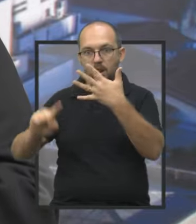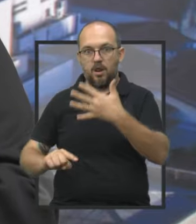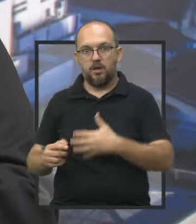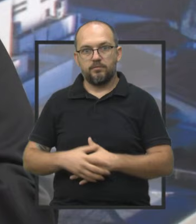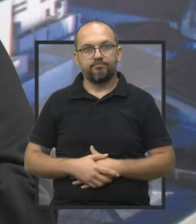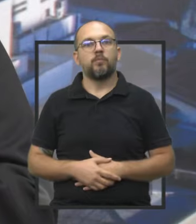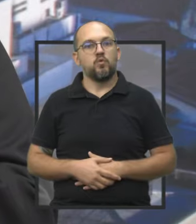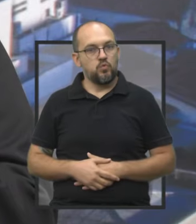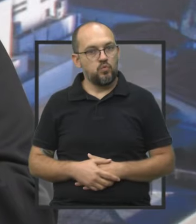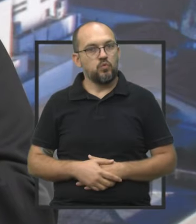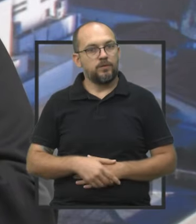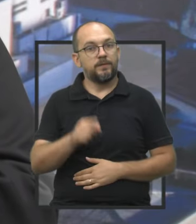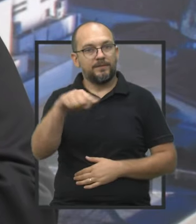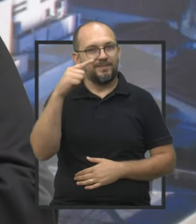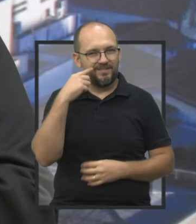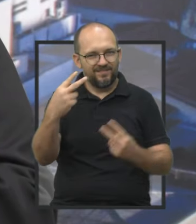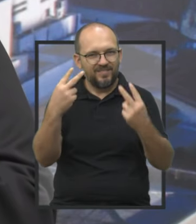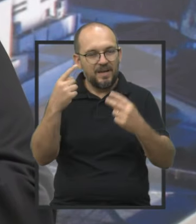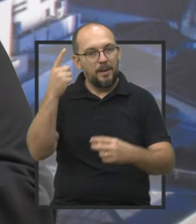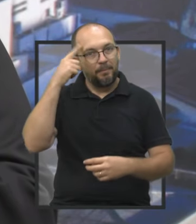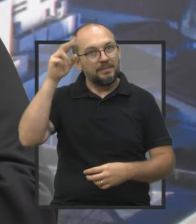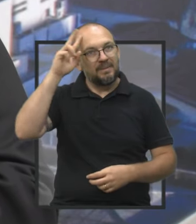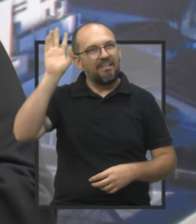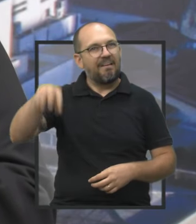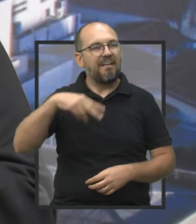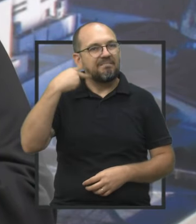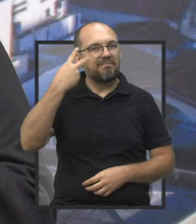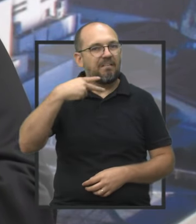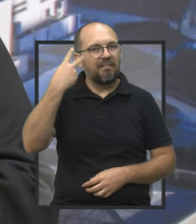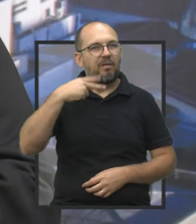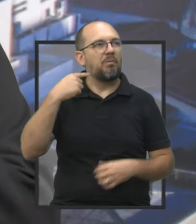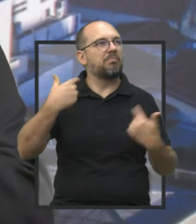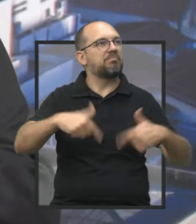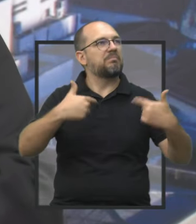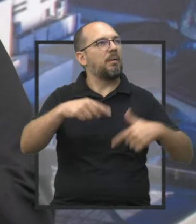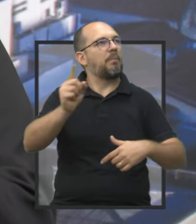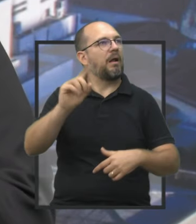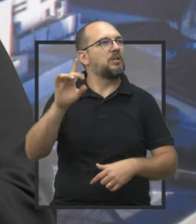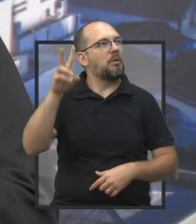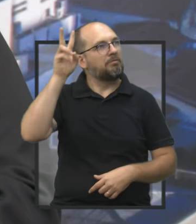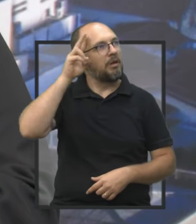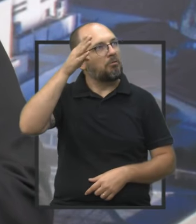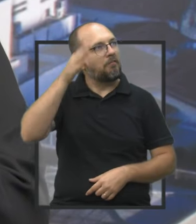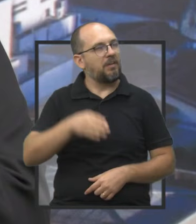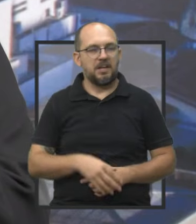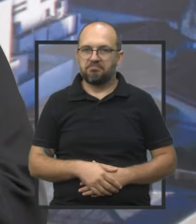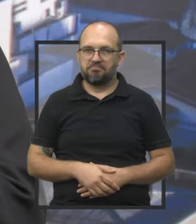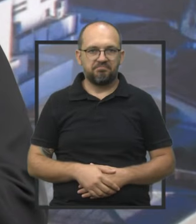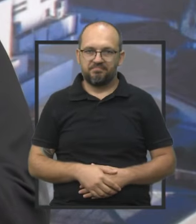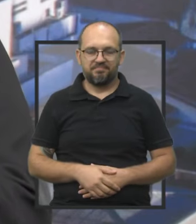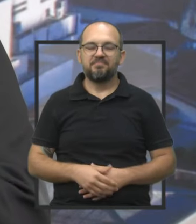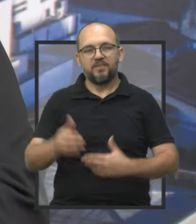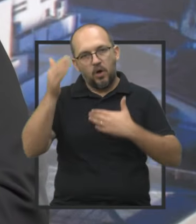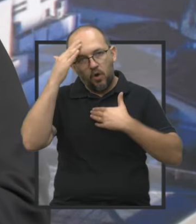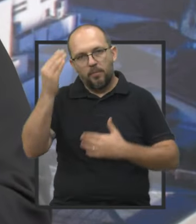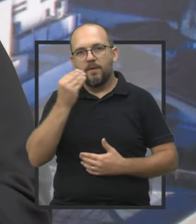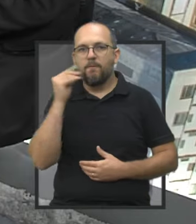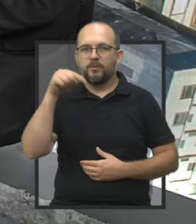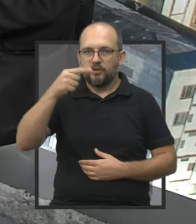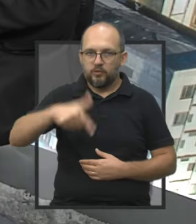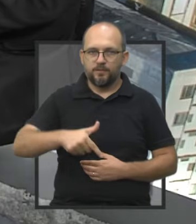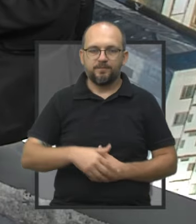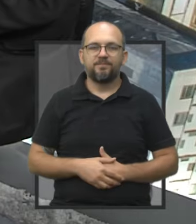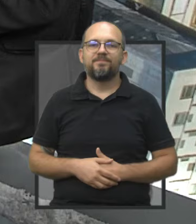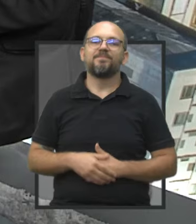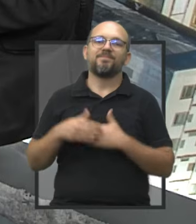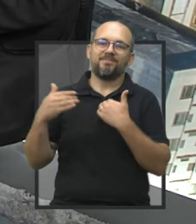para quem nos assiste tirar um pouco aquela história que o vereador não trabalha, que só vem de segunda-feira. Obrigado mais uma vez pela oportunidade, Anjo.